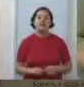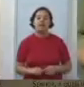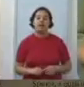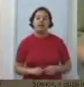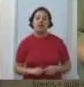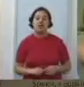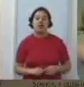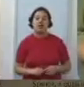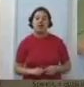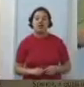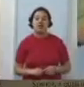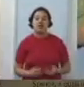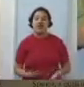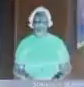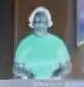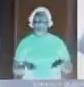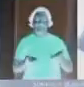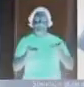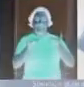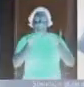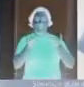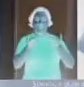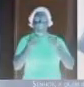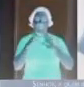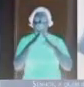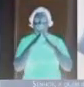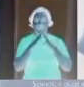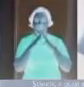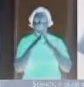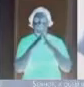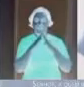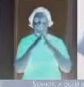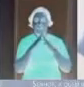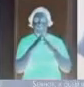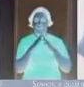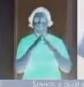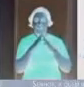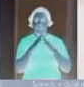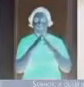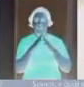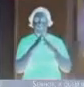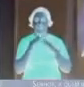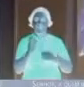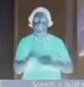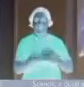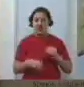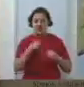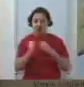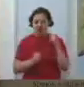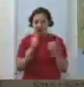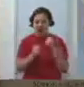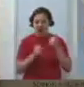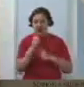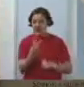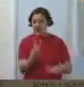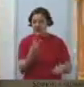Conseguiu ir levantando a casa. Mas no que ele levantou um tantinho assim, os porquinhos já correu.